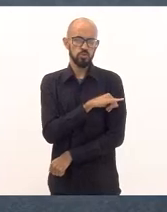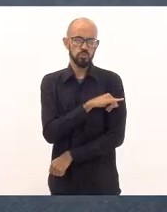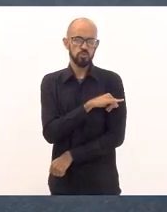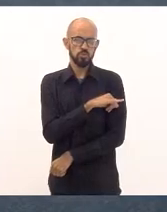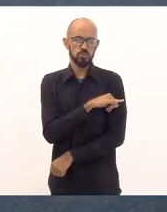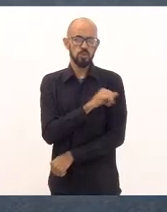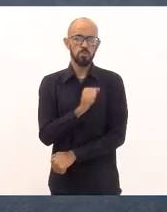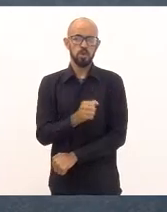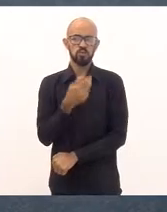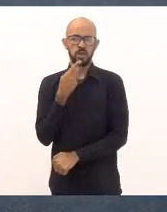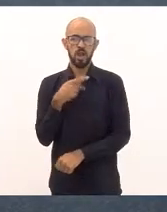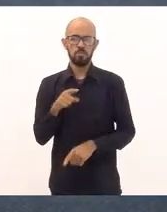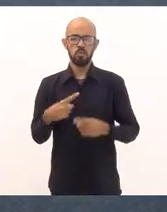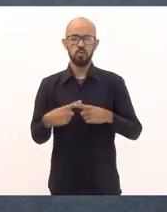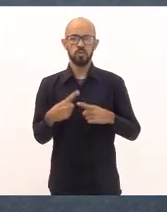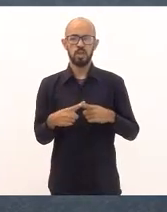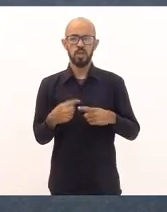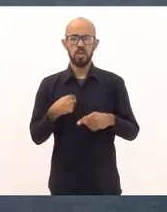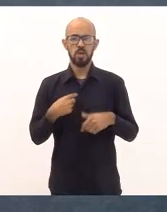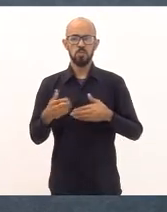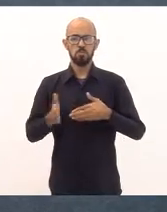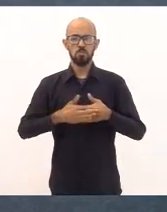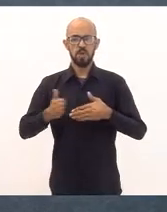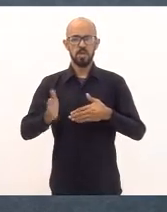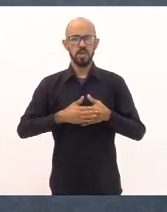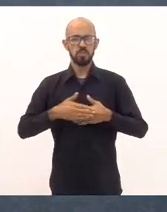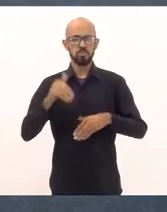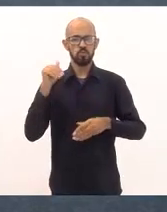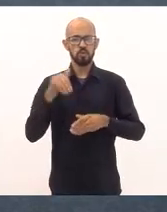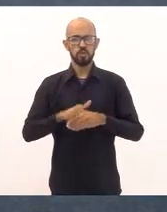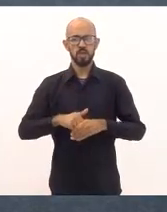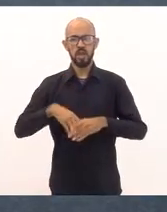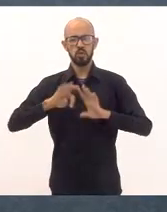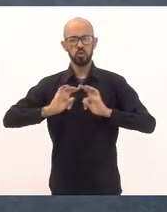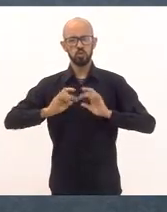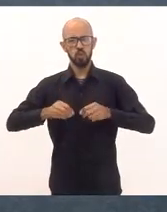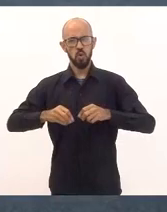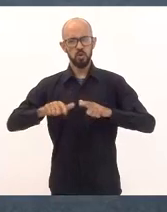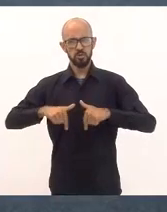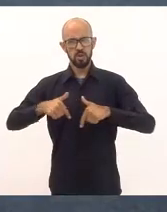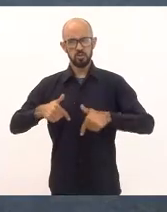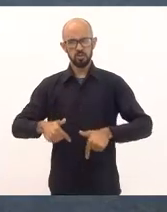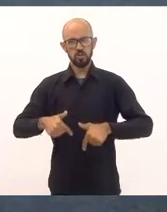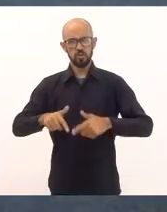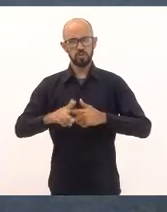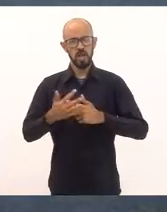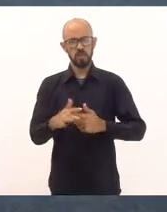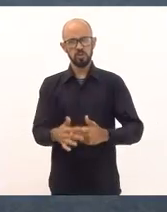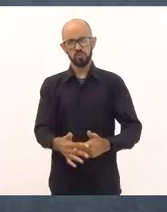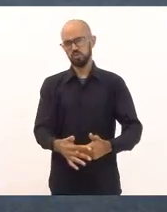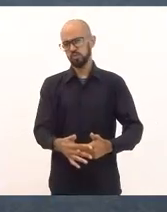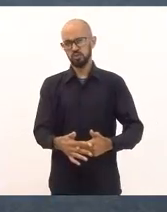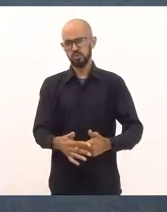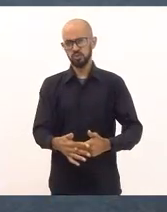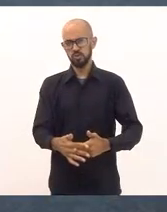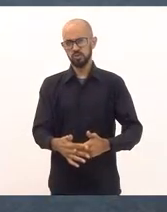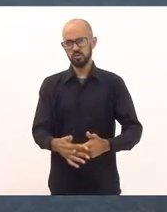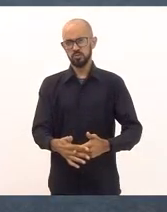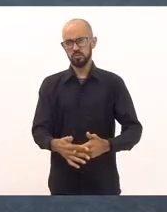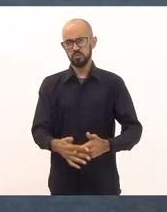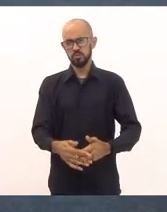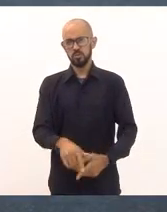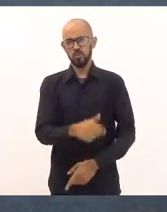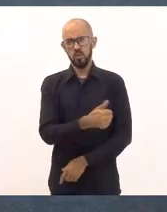falar isso porque eu votei a favor de todas as medidas de ajuste. O 11